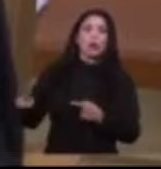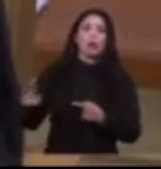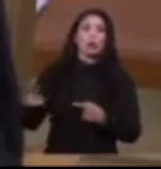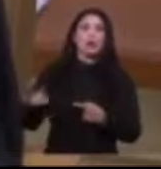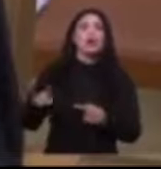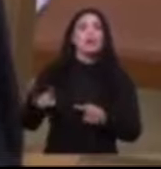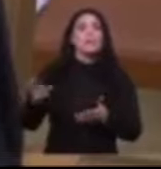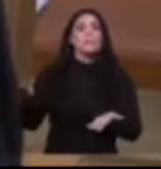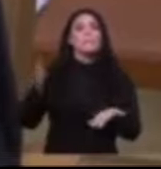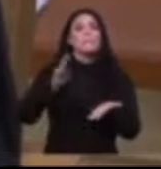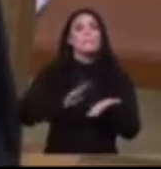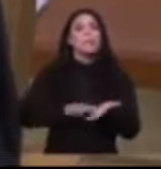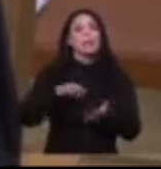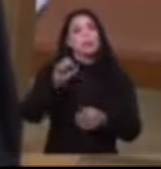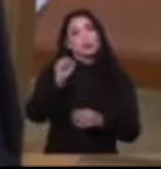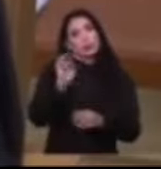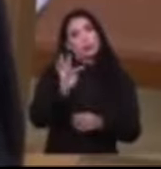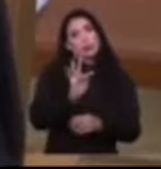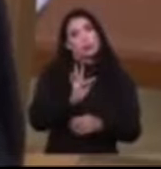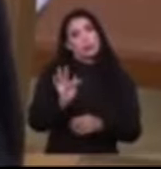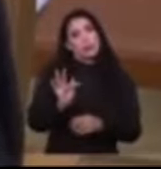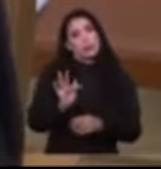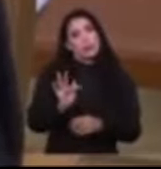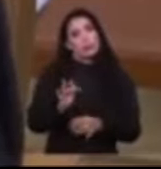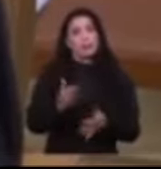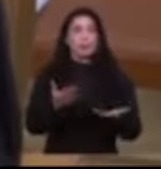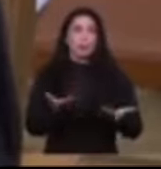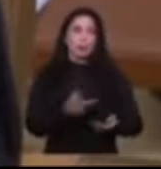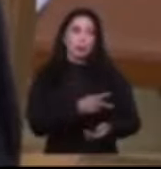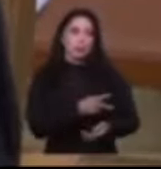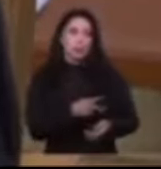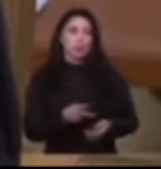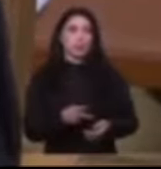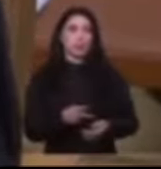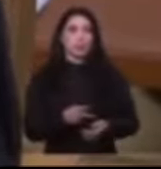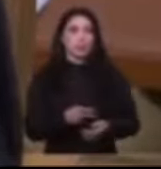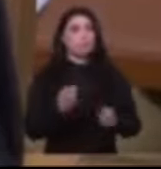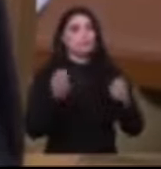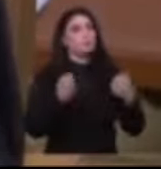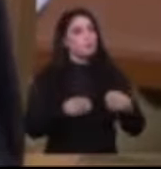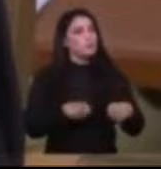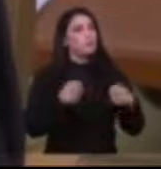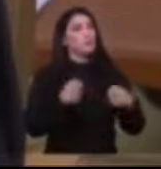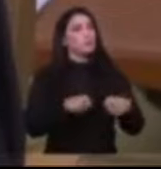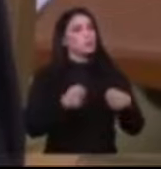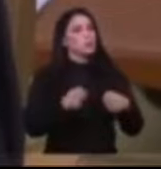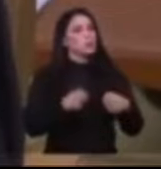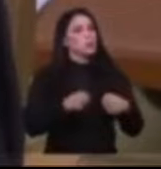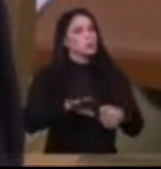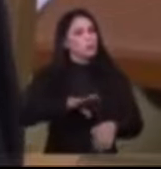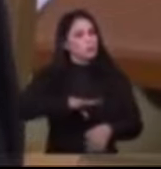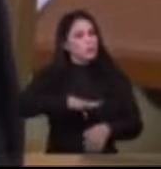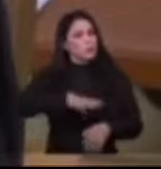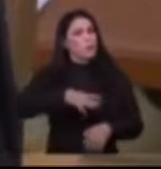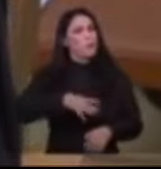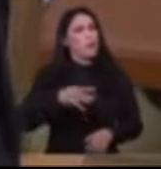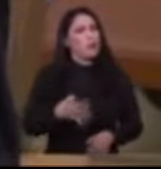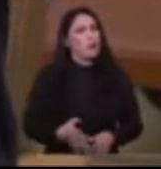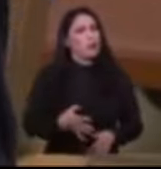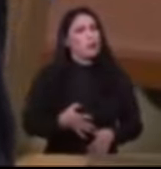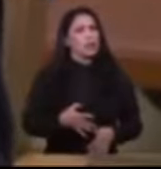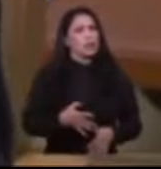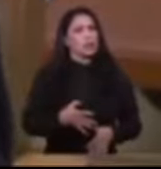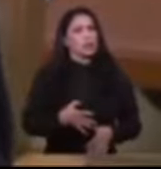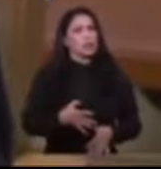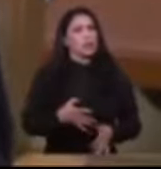tribunal. No particular, senhor presidente, é preciso altivez para rechaçar esse